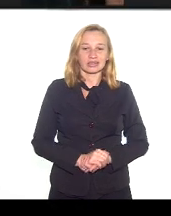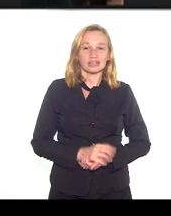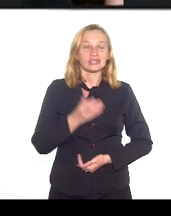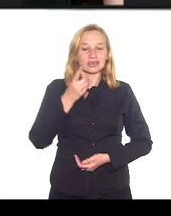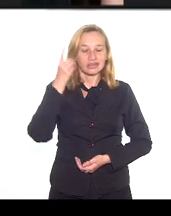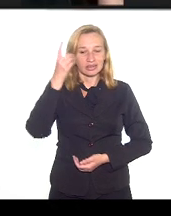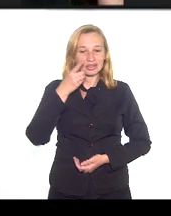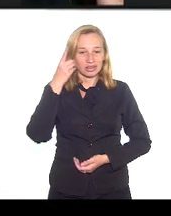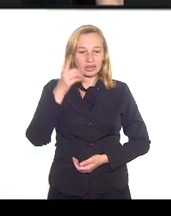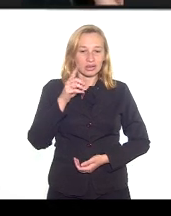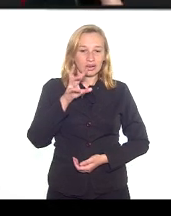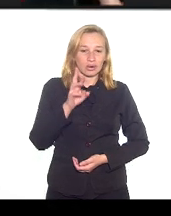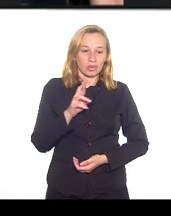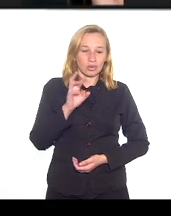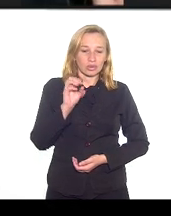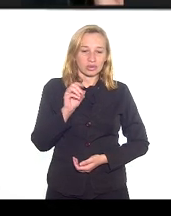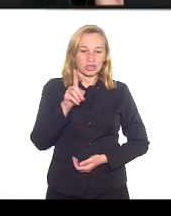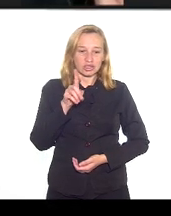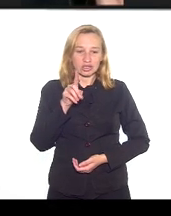Deputado Rodrigo Bacelar.